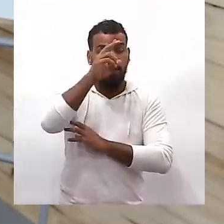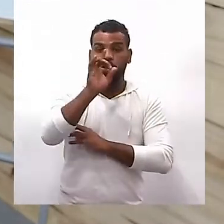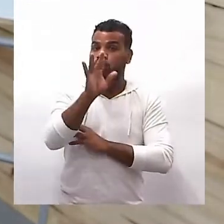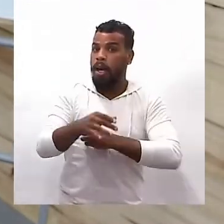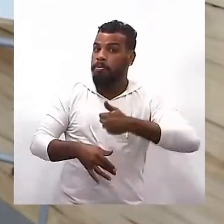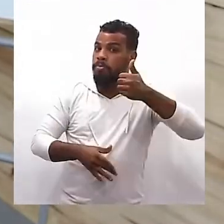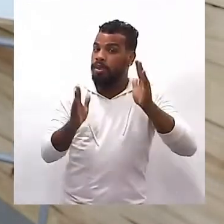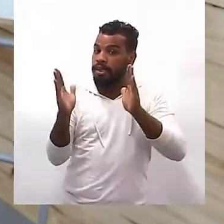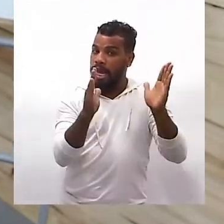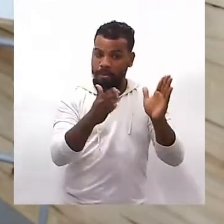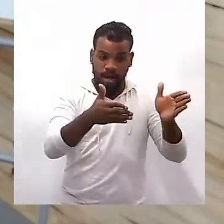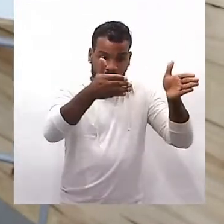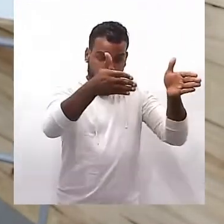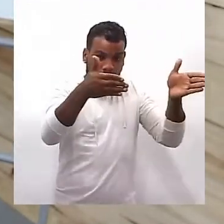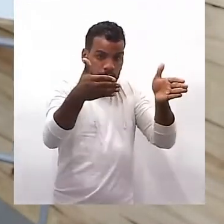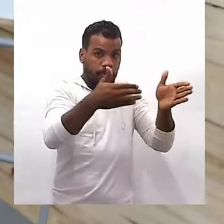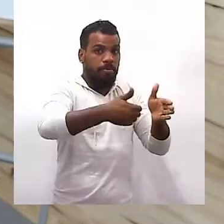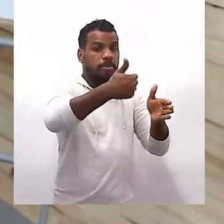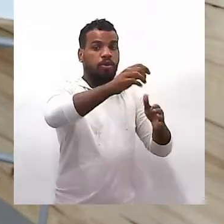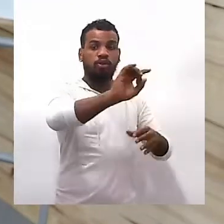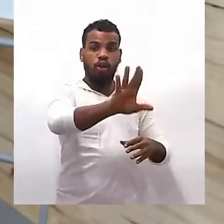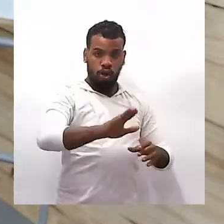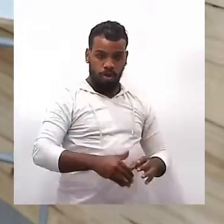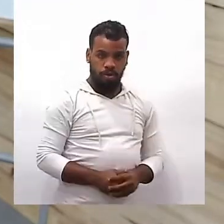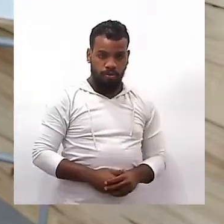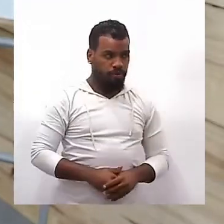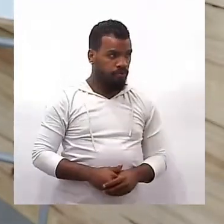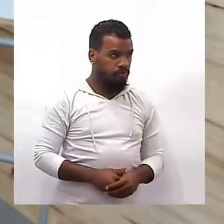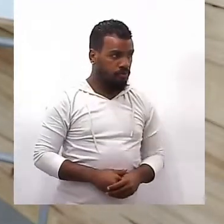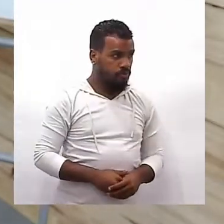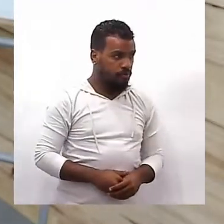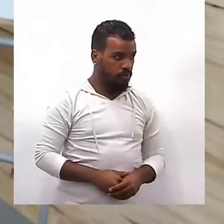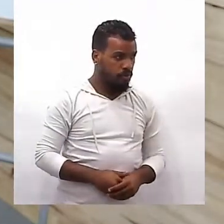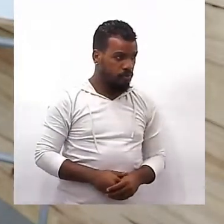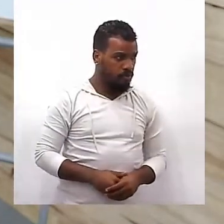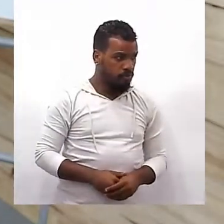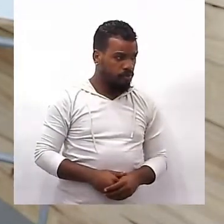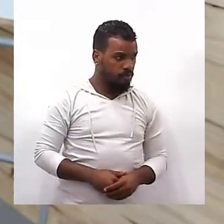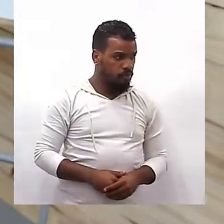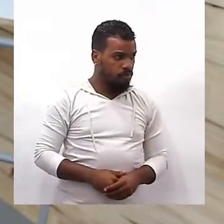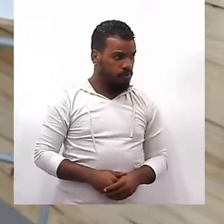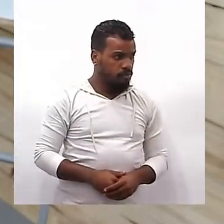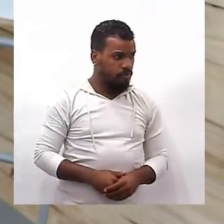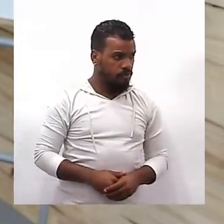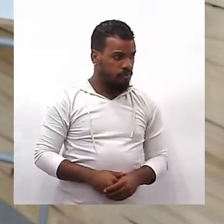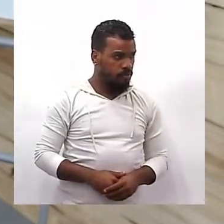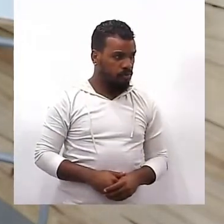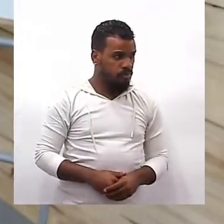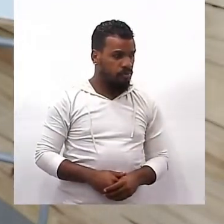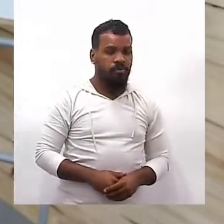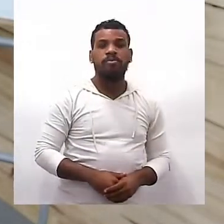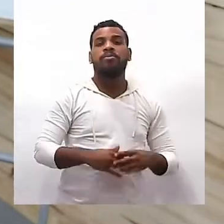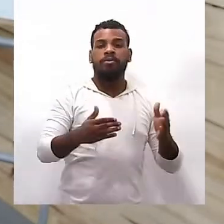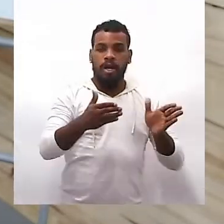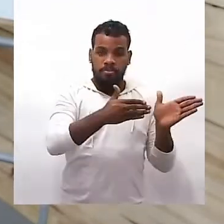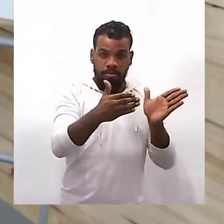primeira etapa, ó. Essa primeira etapa aqui é o que nós chamamos de